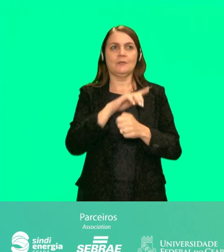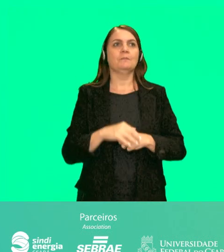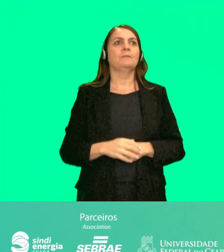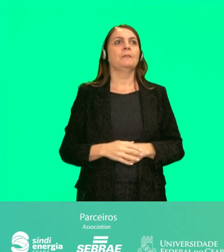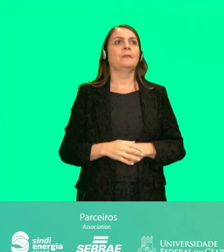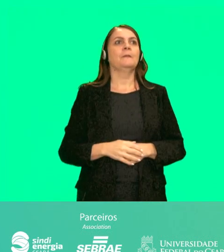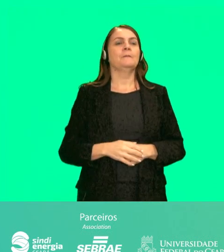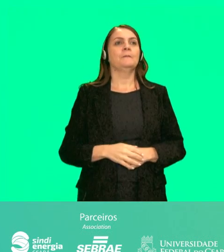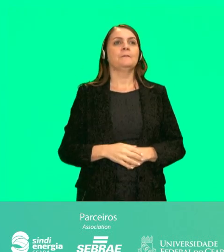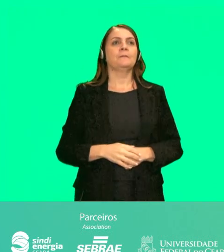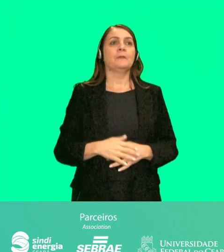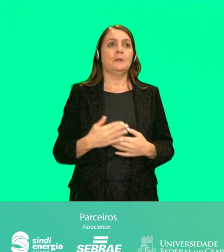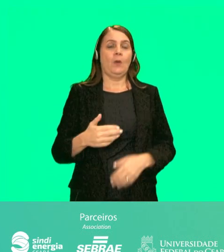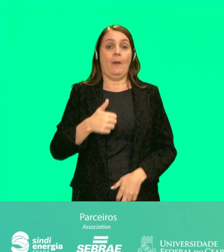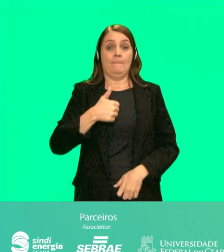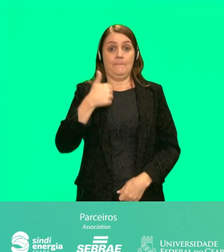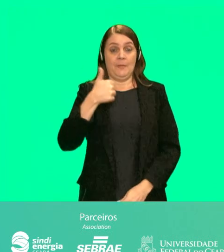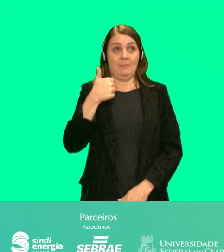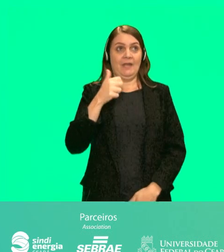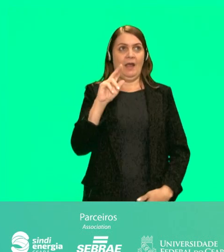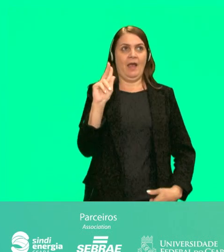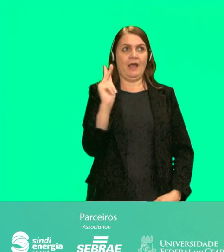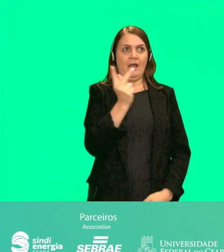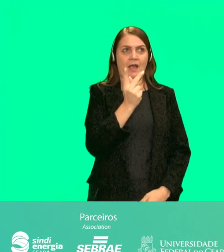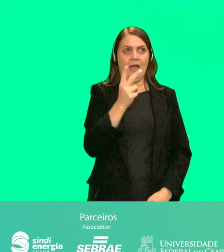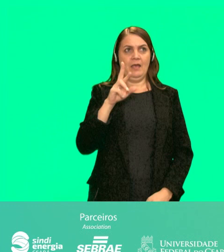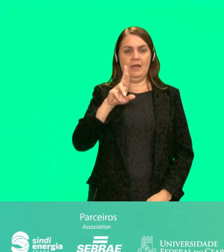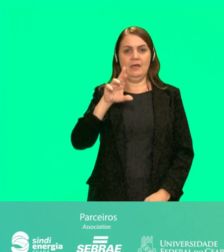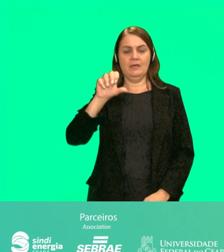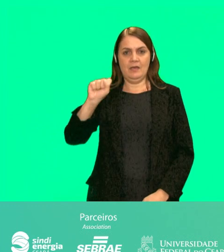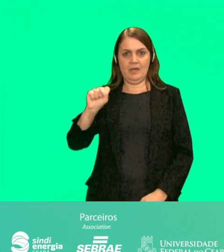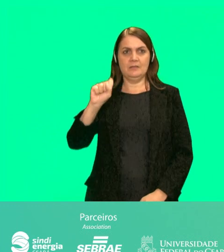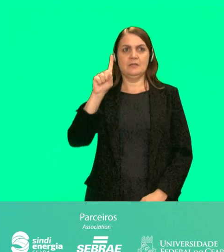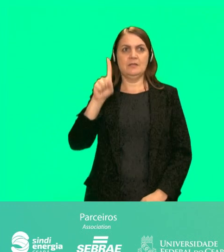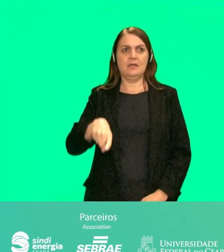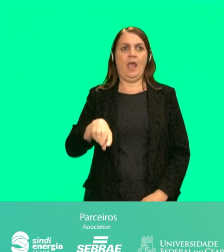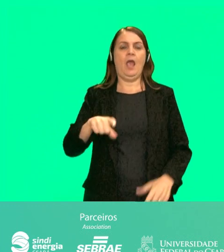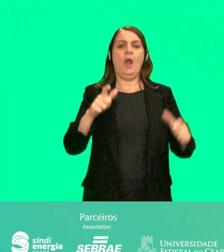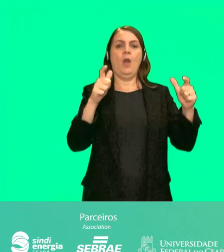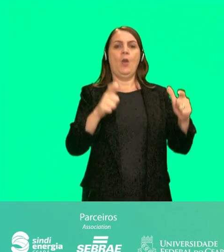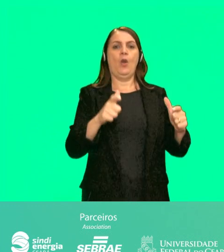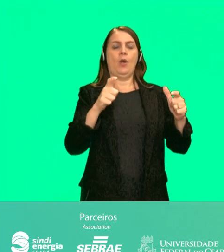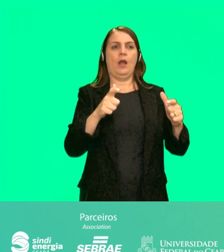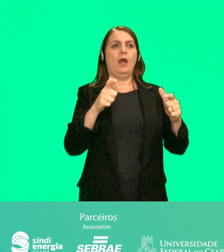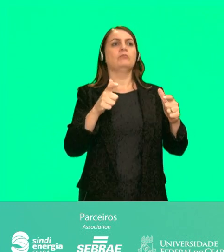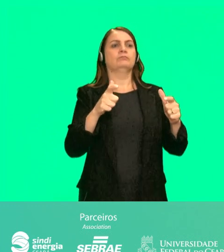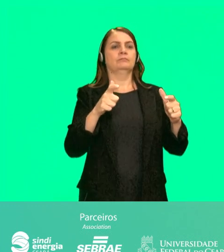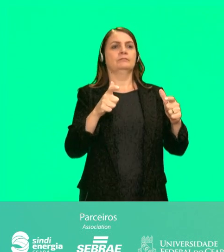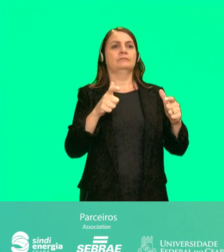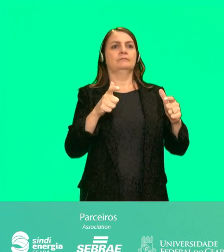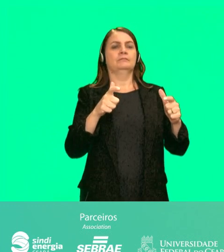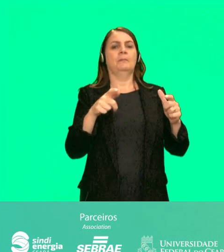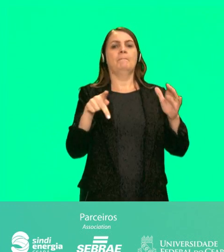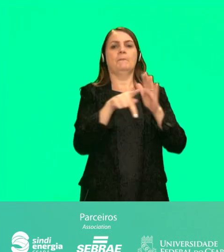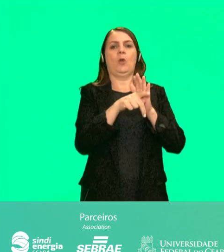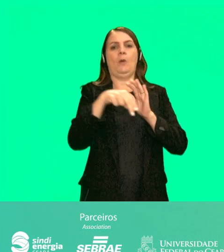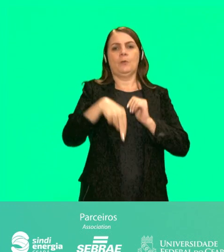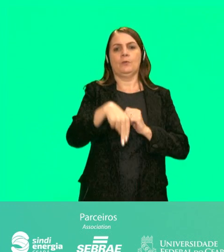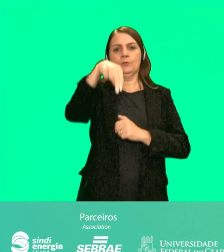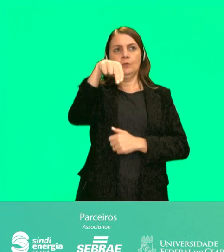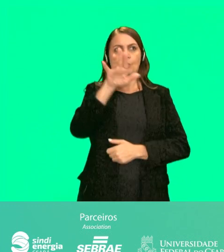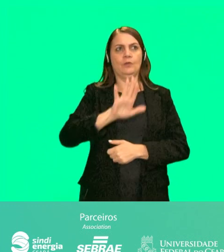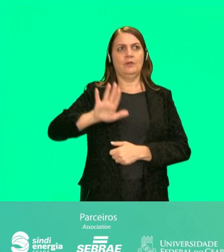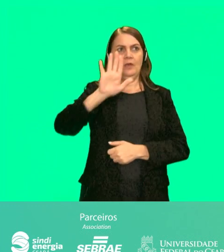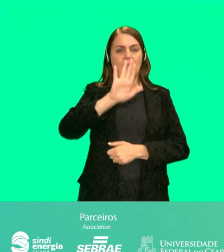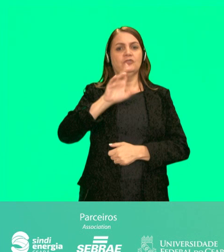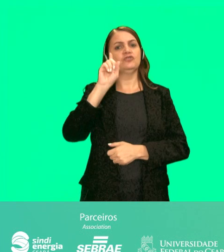HRS, hydrogen refueling a estação de station, abastecimento veicular it's do Nordeste, been já está approved sendo, with foi um projeto Thermop, a